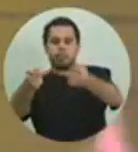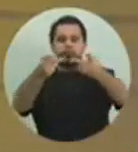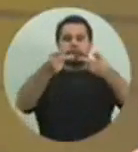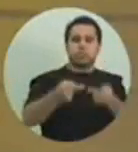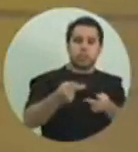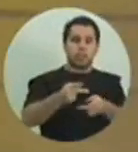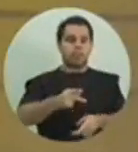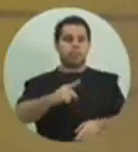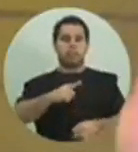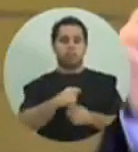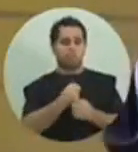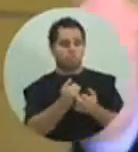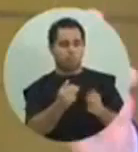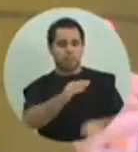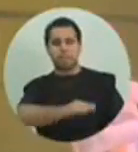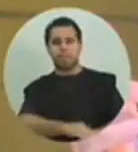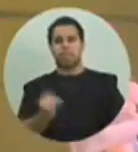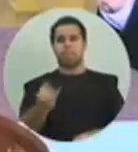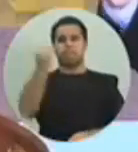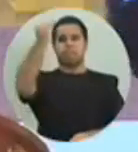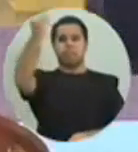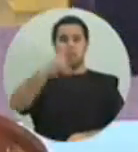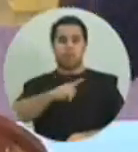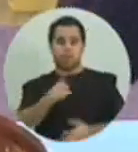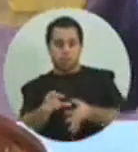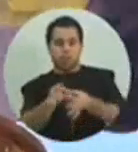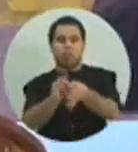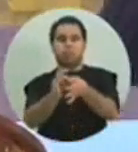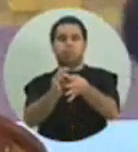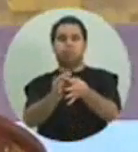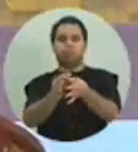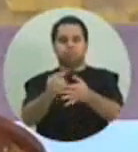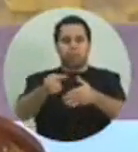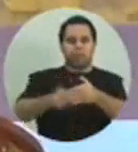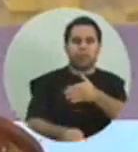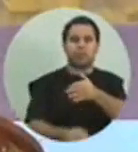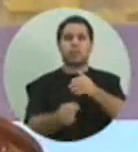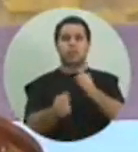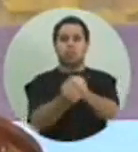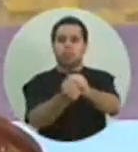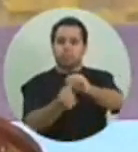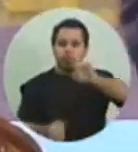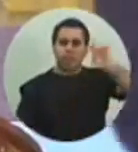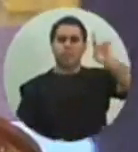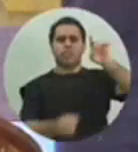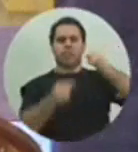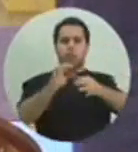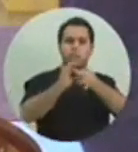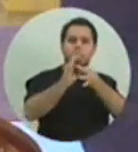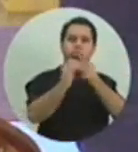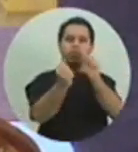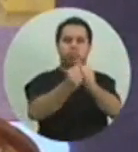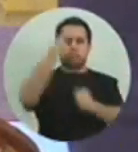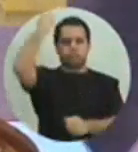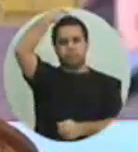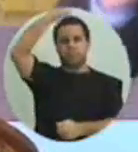Fomos convidados por Deus para alguma coisa maior, uma comunhão profunda com Ele e com o seu Espírito